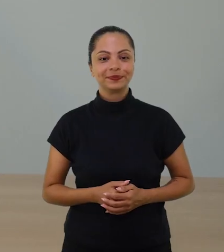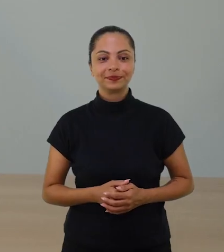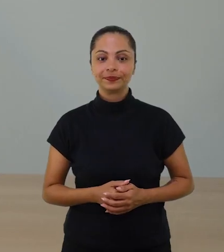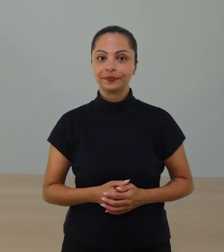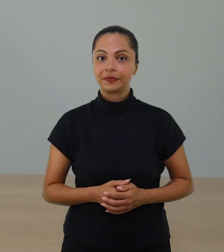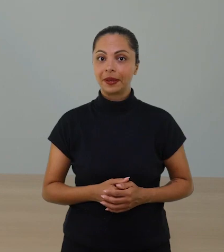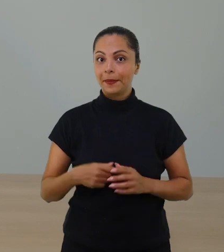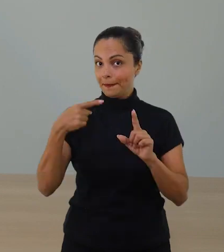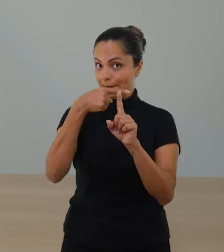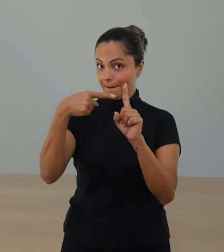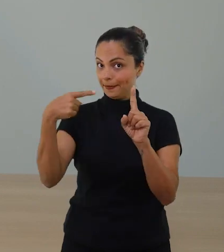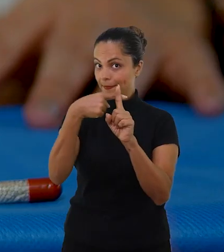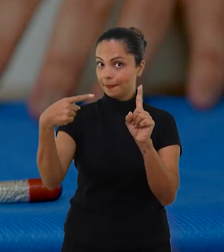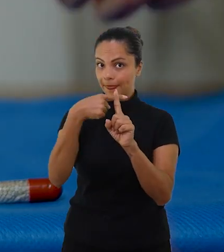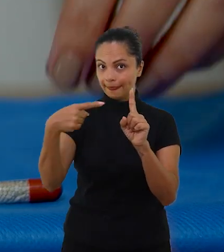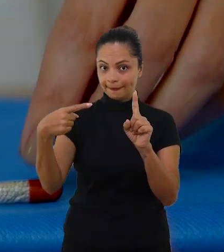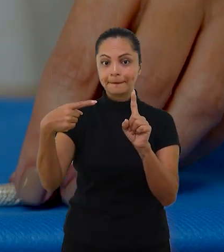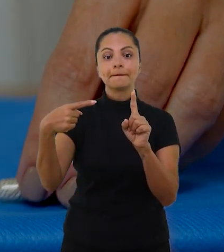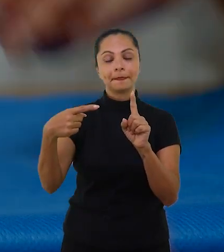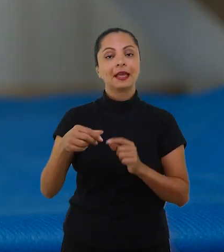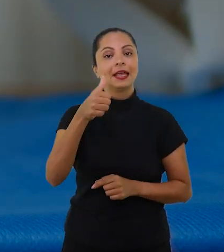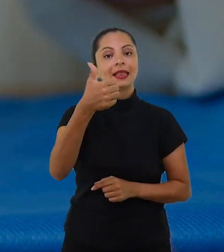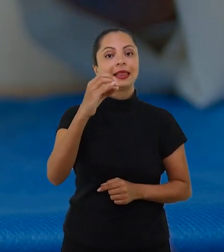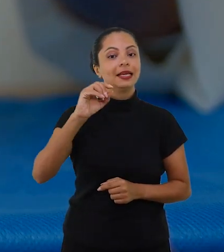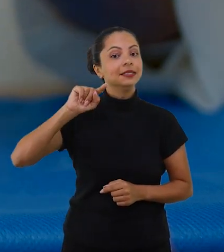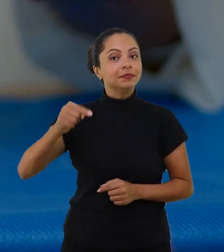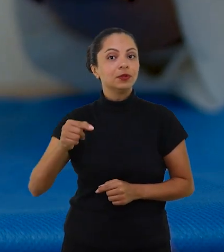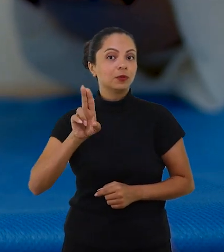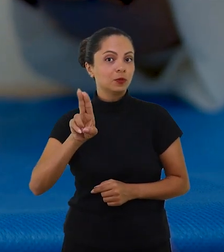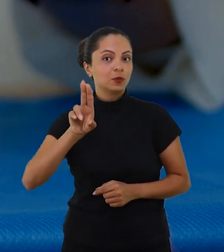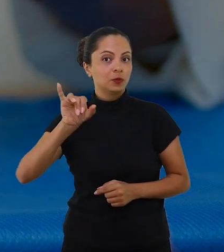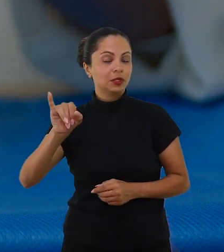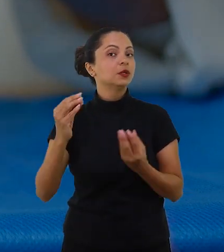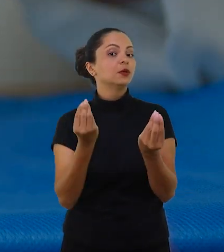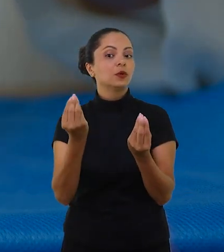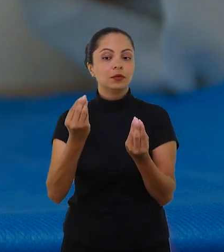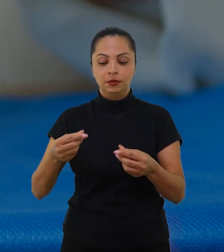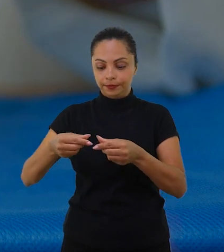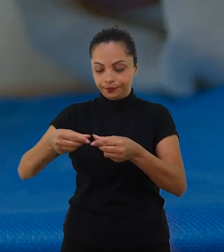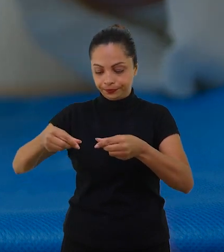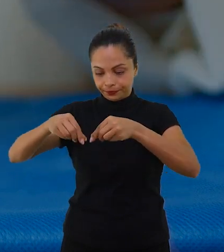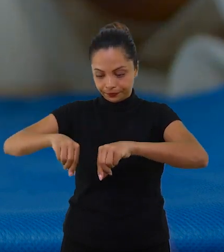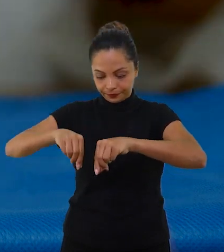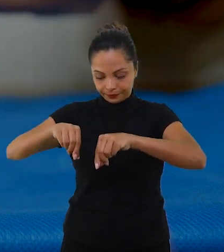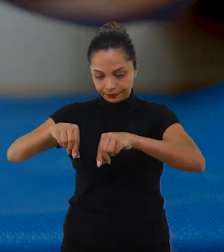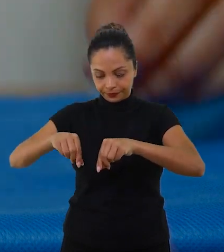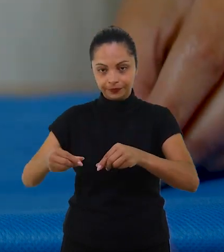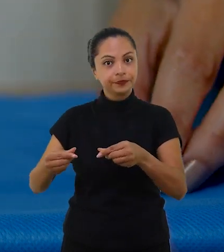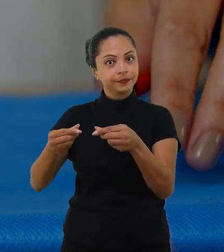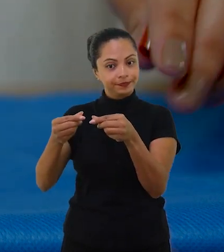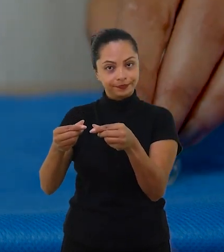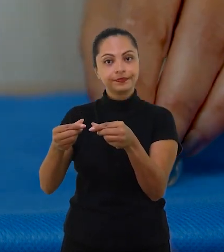Para obter metade da cápsula de Creon 10.000 unidades internacionais, abra uma cápsula de Creon em um